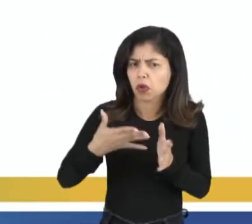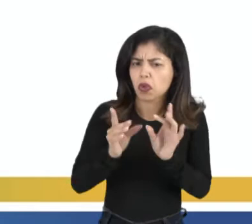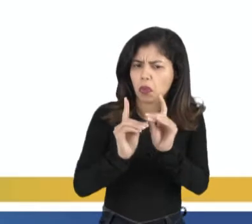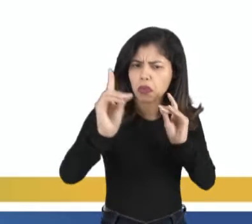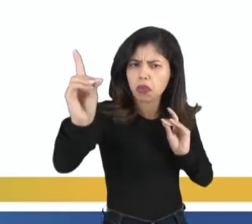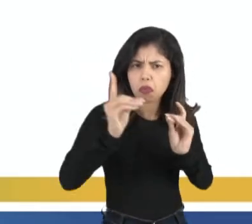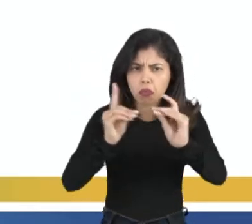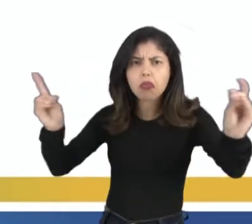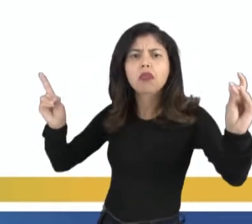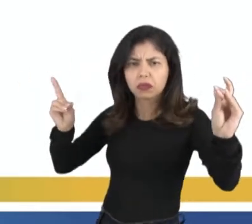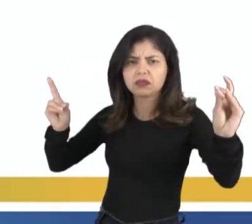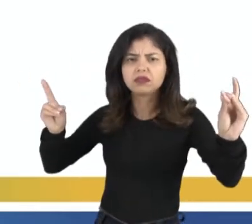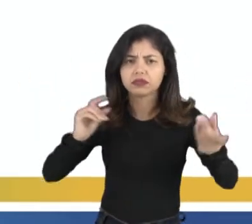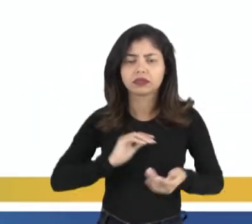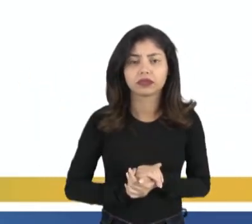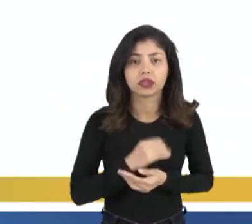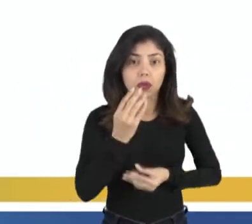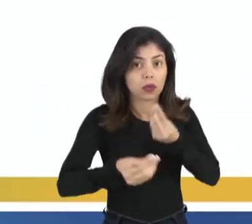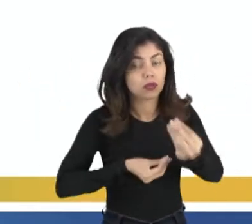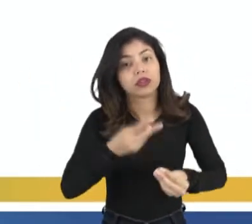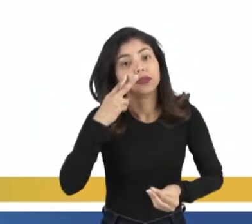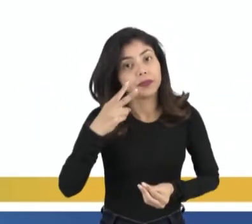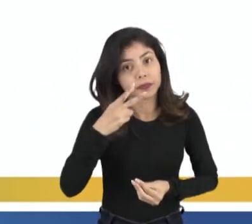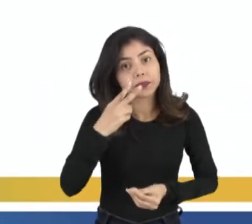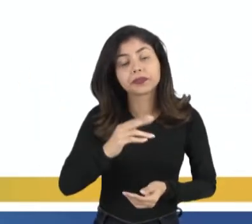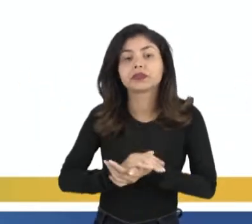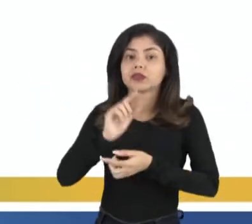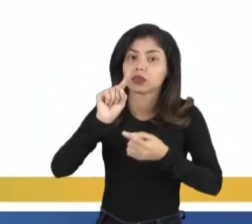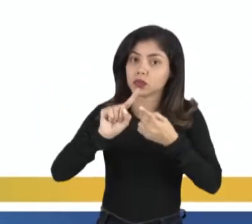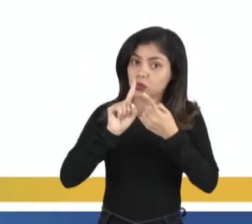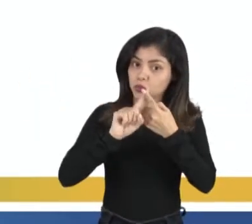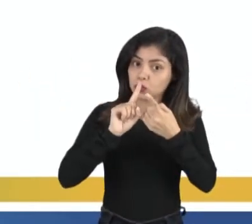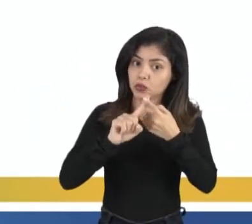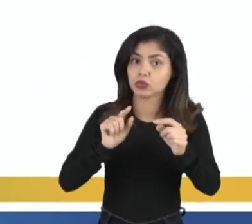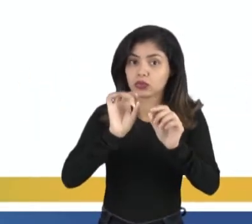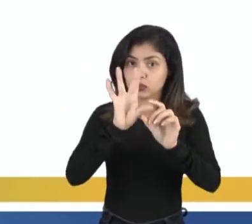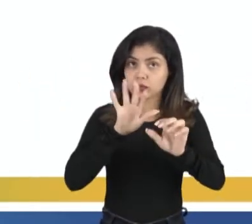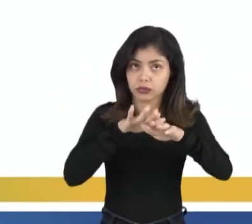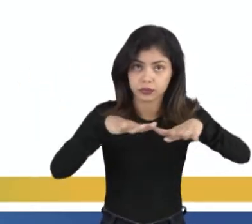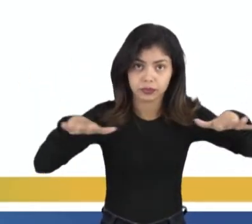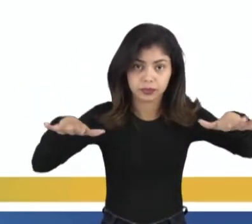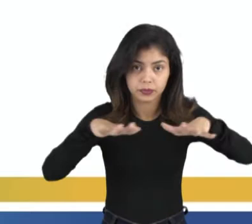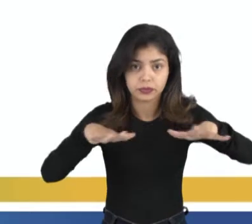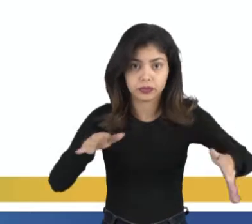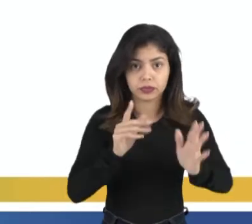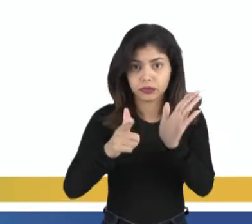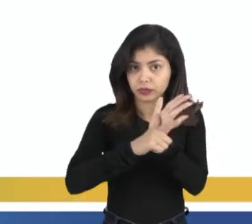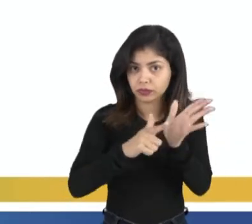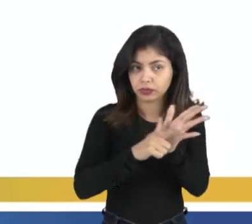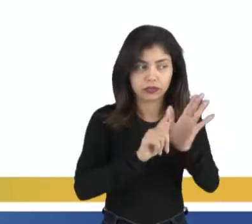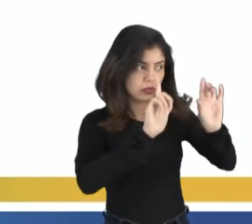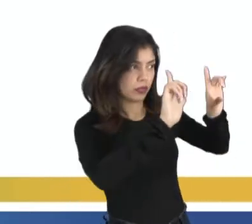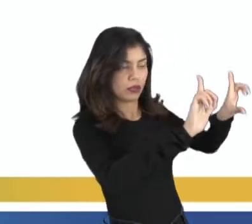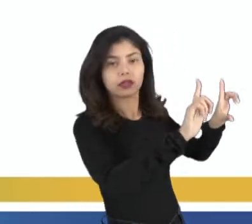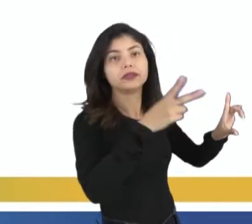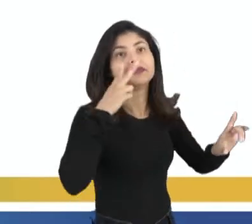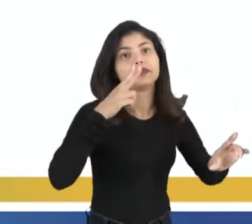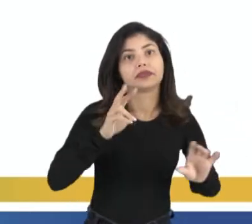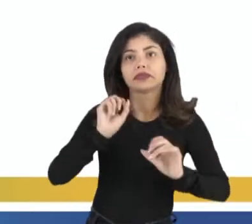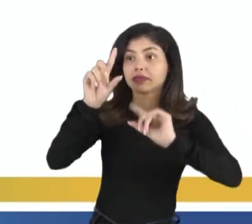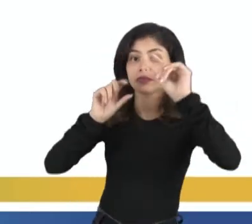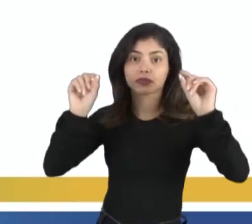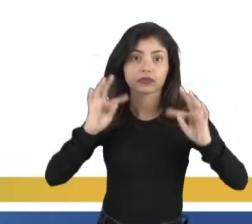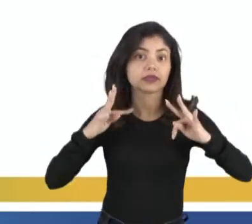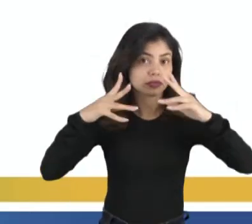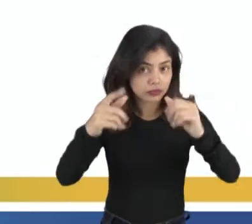tá muito muito longe mesmo mas como a gente vê em um em um plano só como se tivesse tudo aí por exemplo num papel de parede né gente